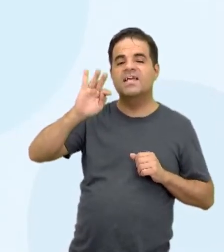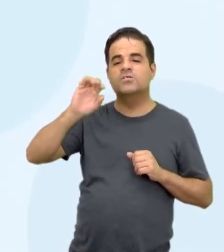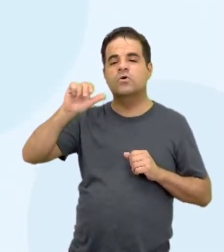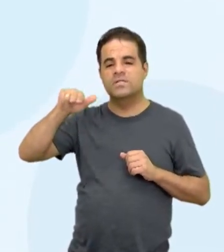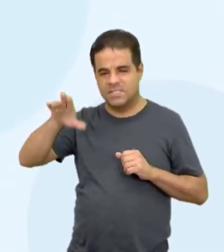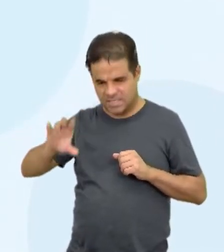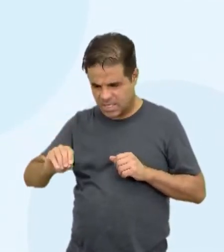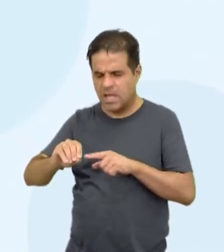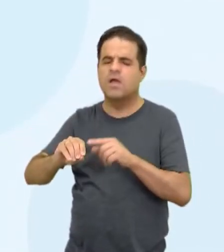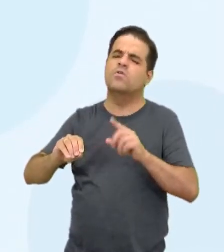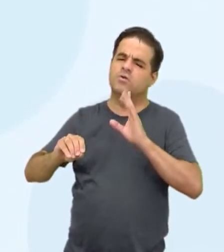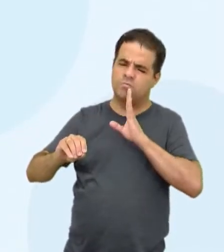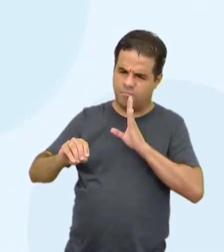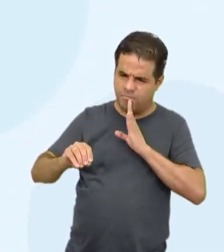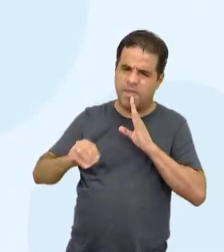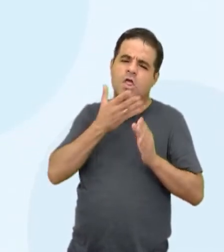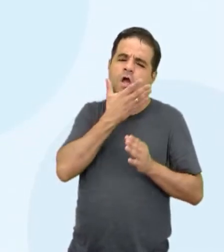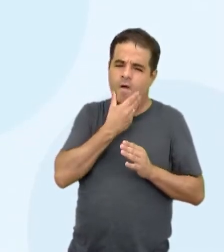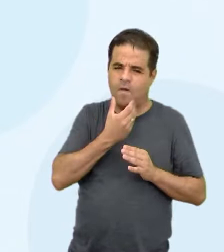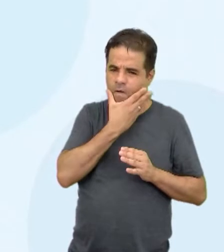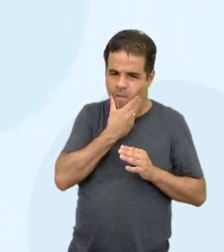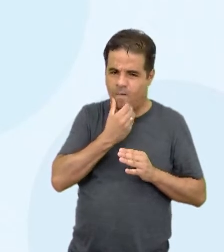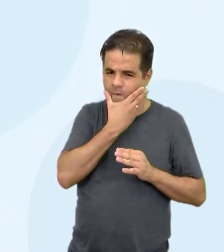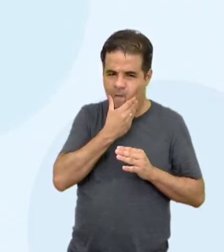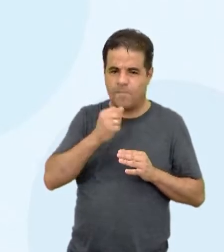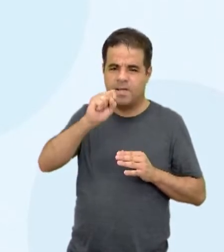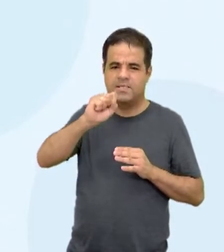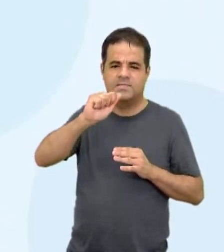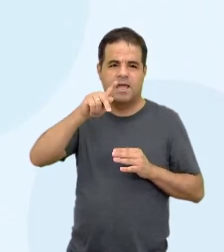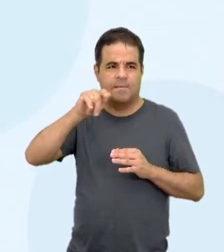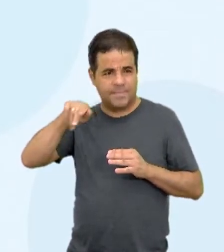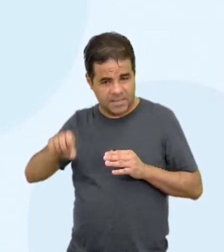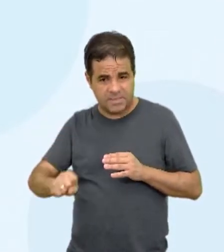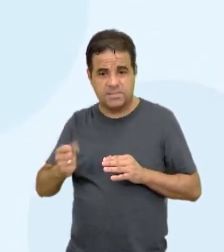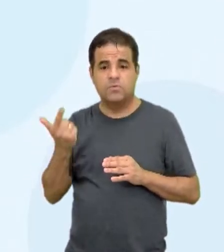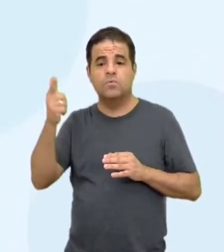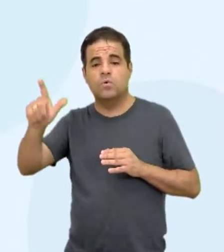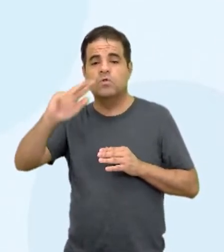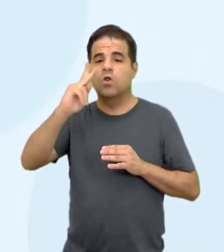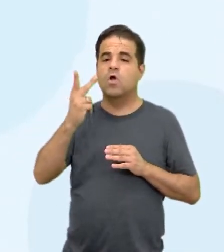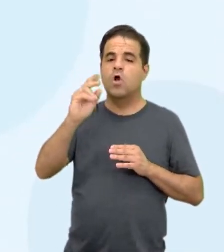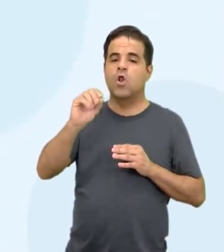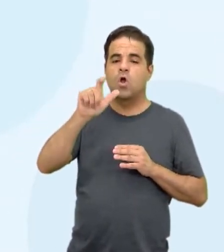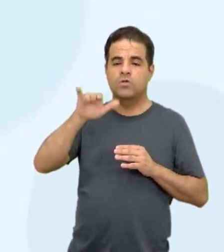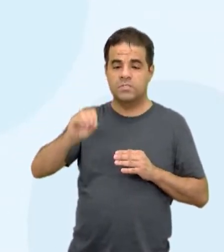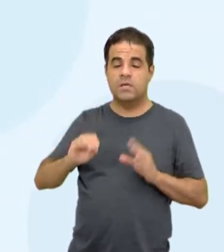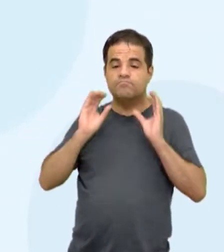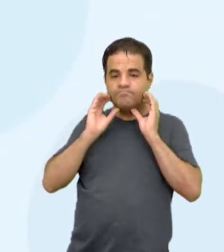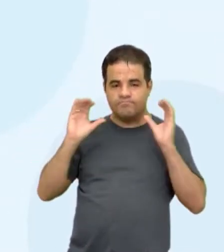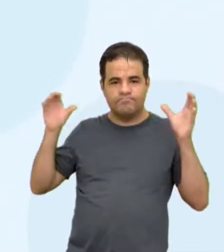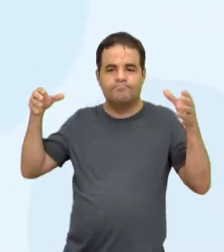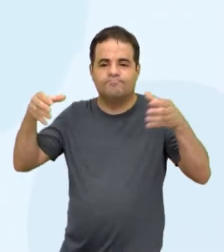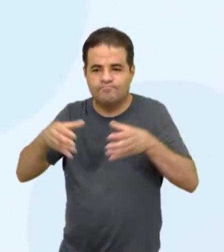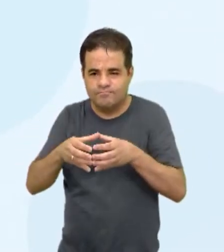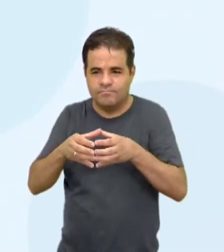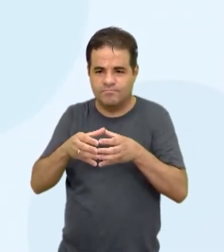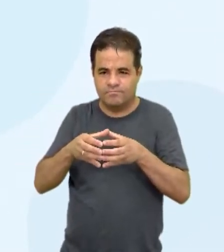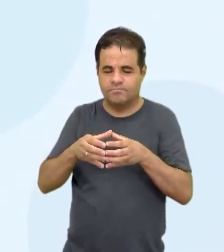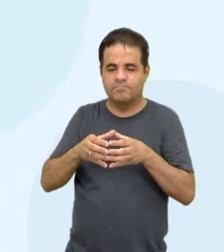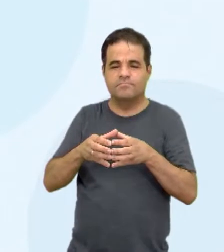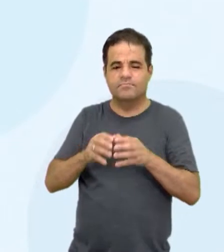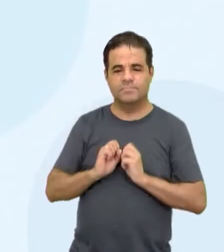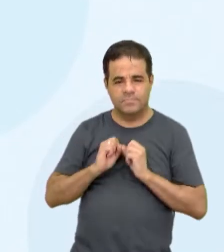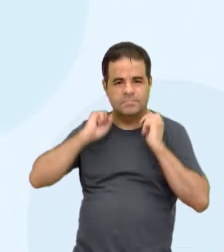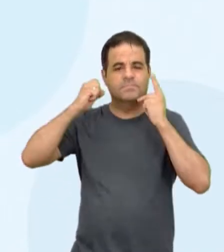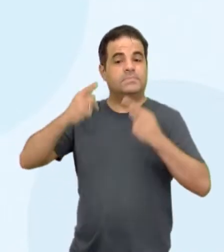sapiens sapiens, como a gente conhece agora, e no Holoceno, né, as questões aí de civilização humana.